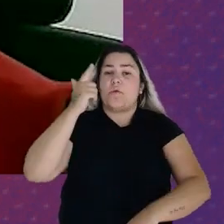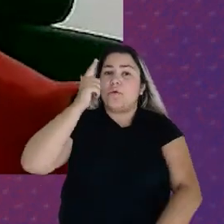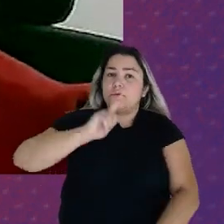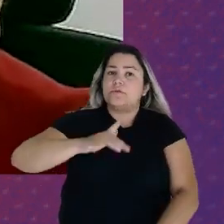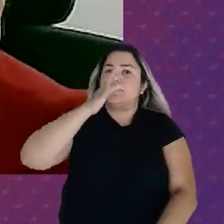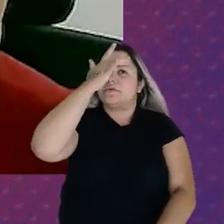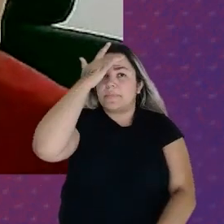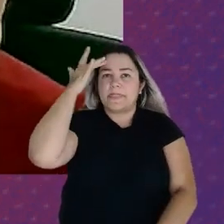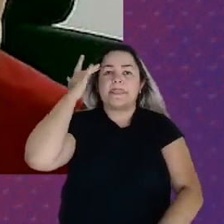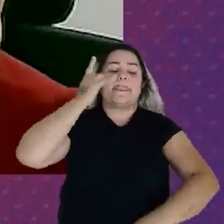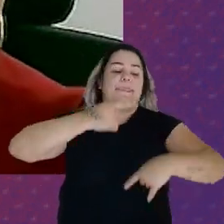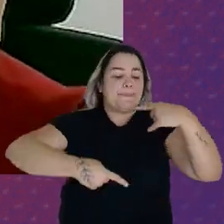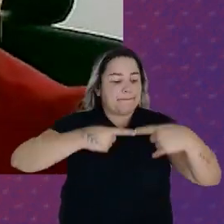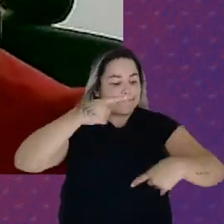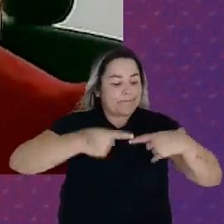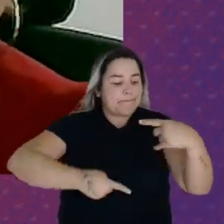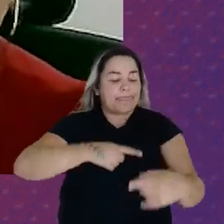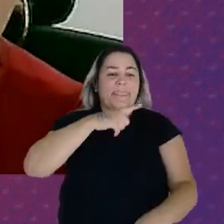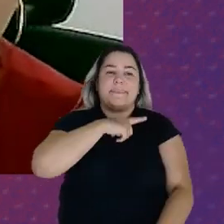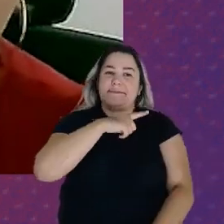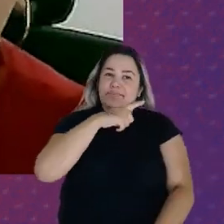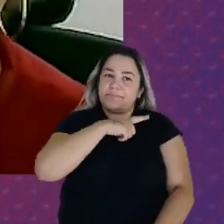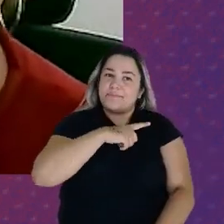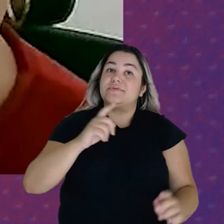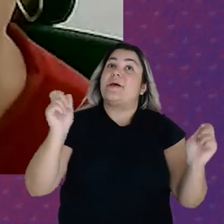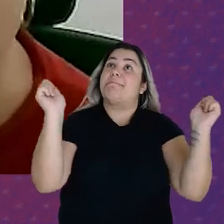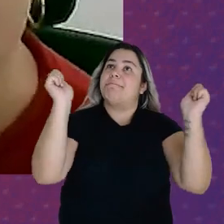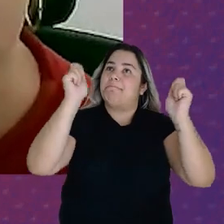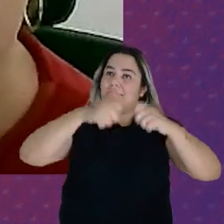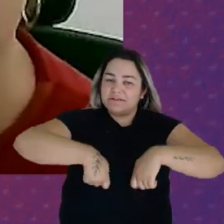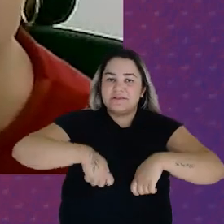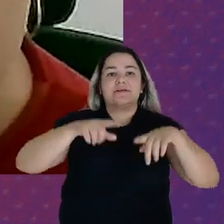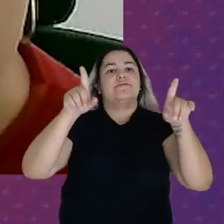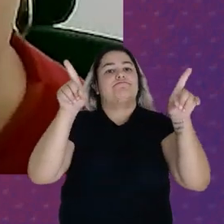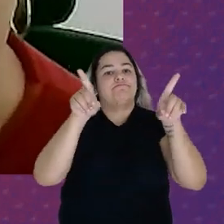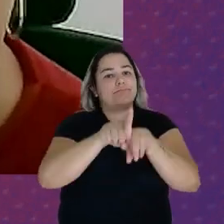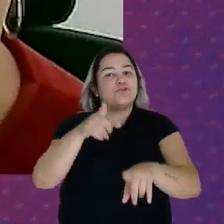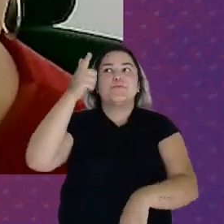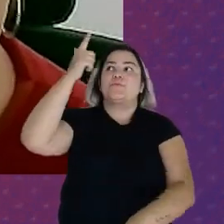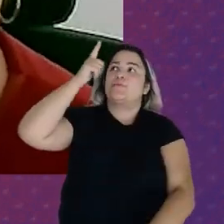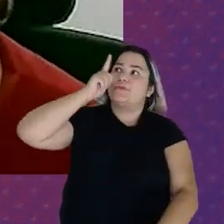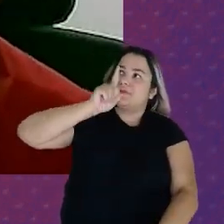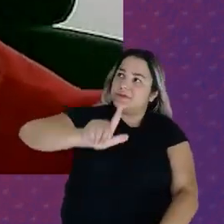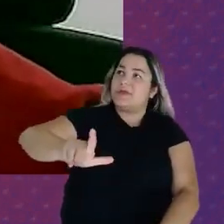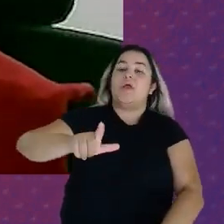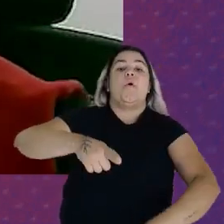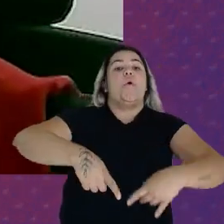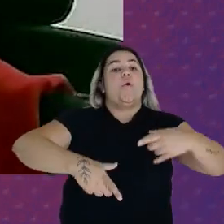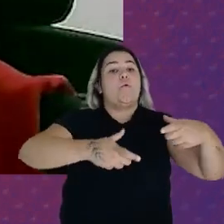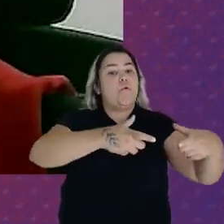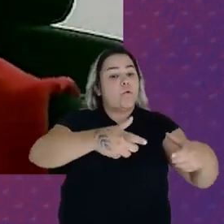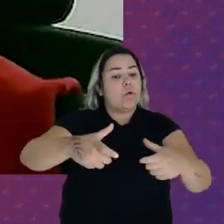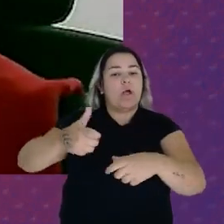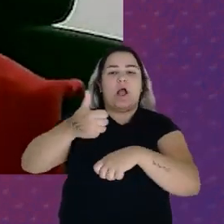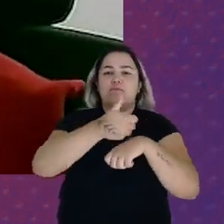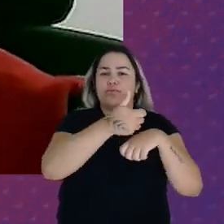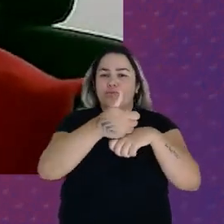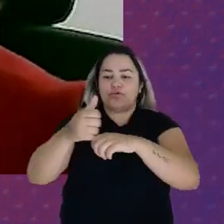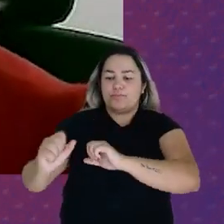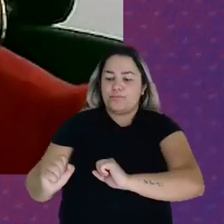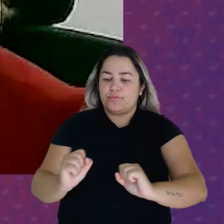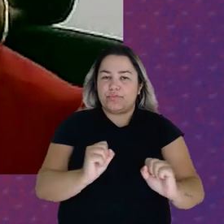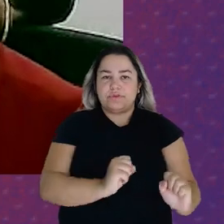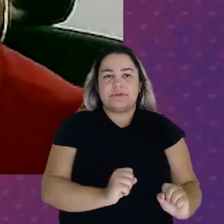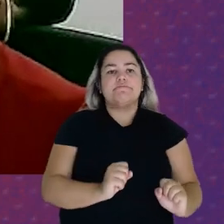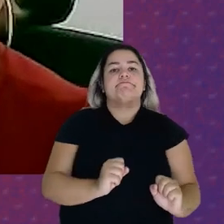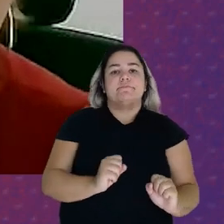Mas nós temos a necessidade de recuperar um espaço e de conquistar um espaço no